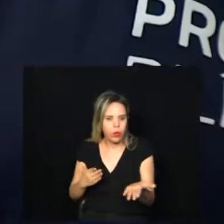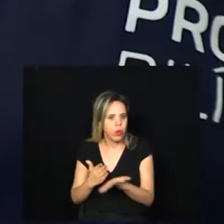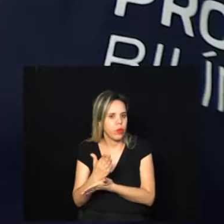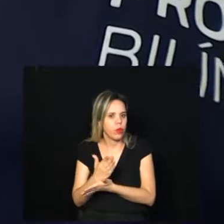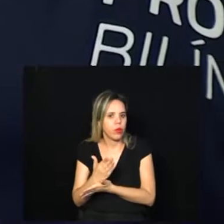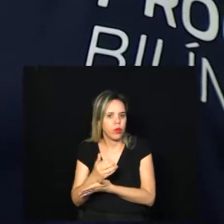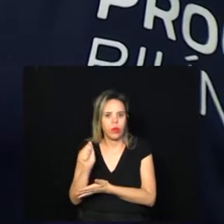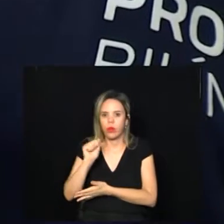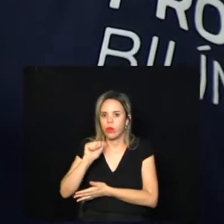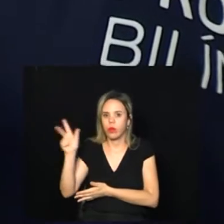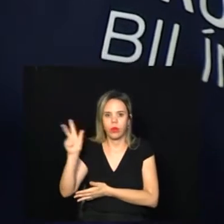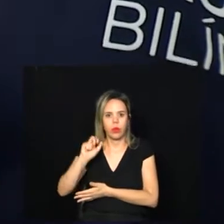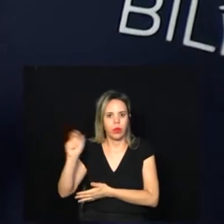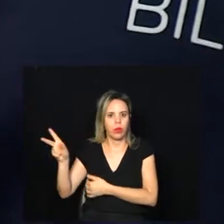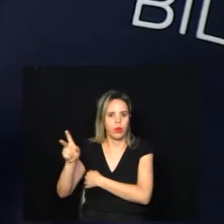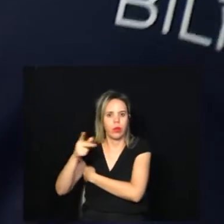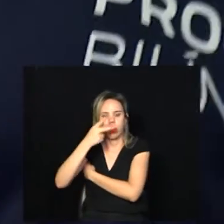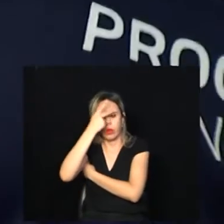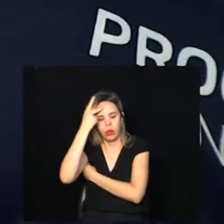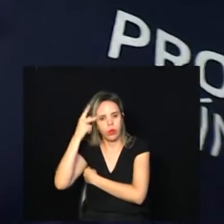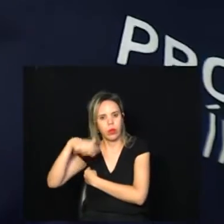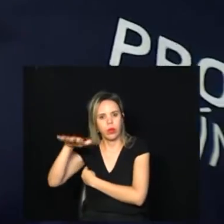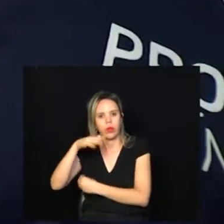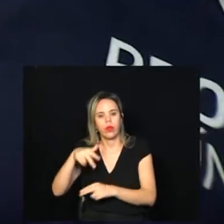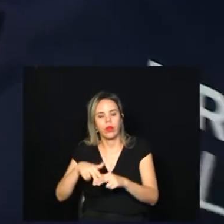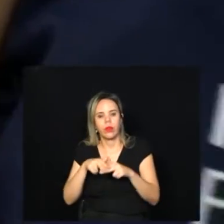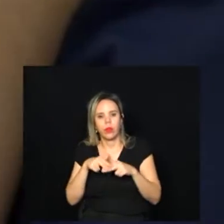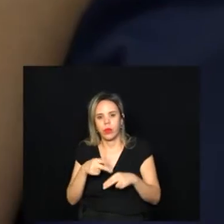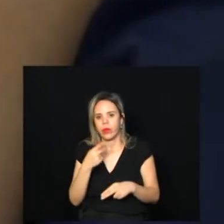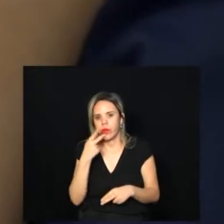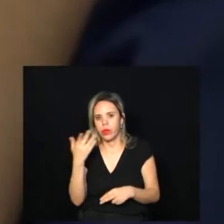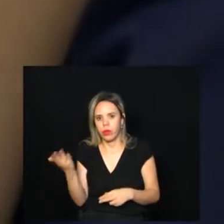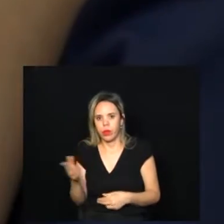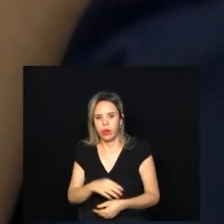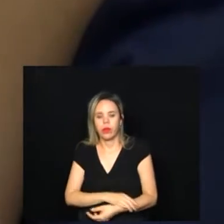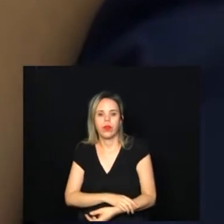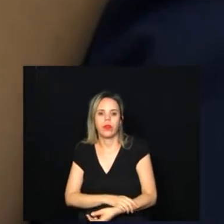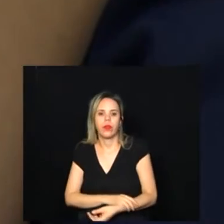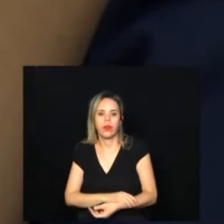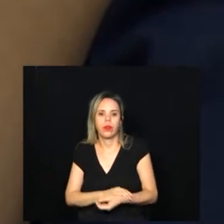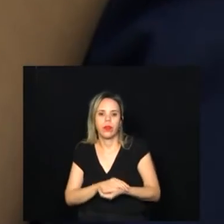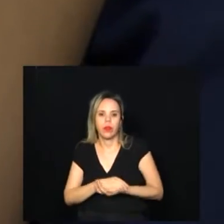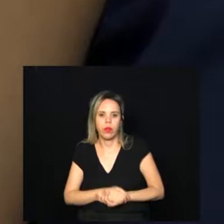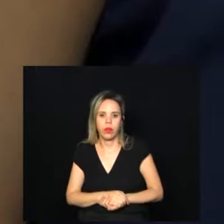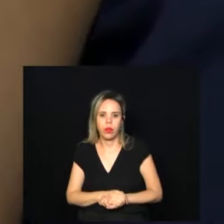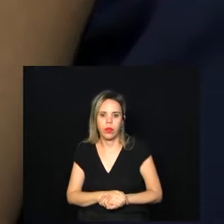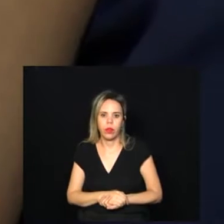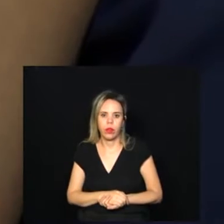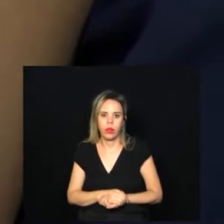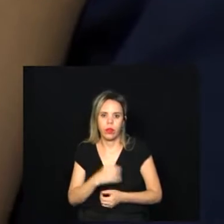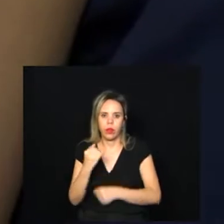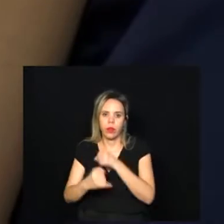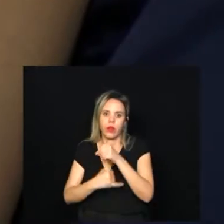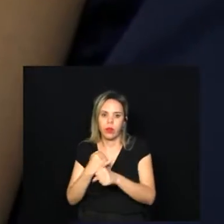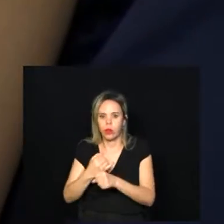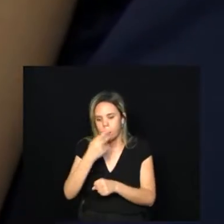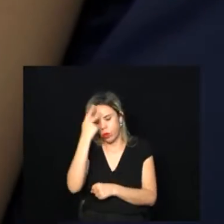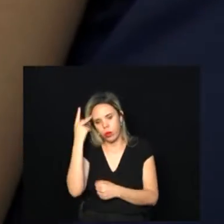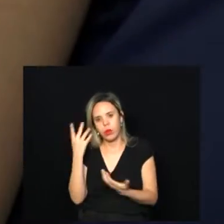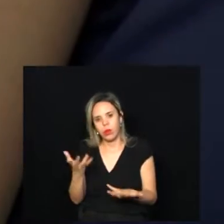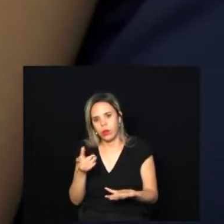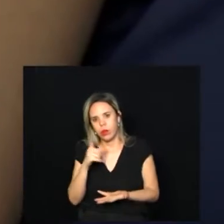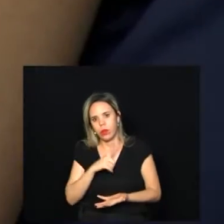da Anvisa para esse público. Bom, gostaria que você falasse, por favor, o site, né, para as pessoas que tiverem